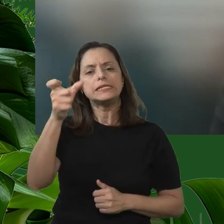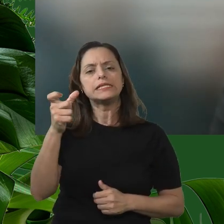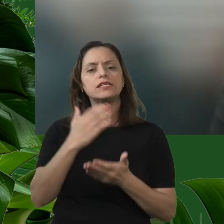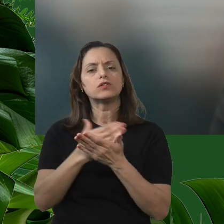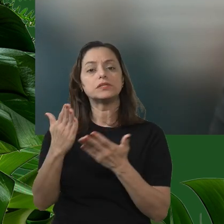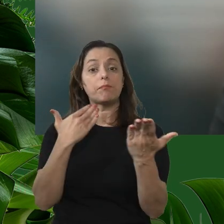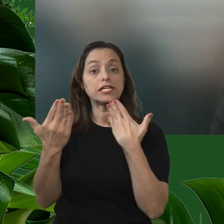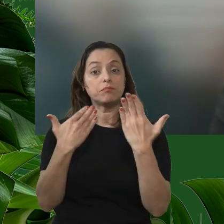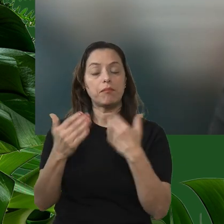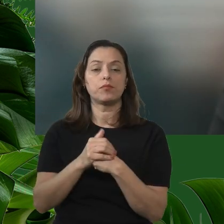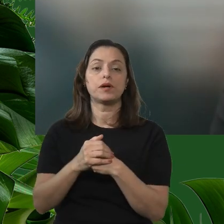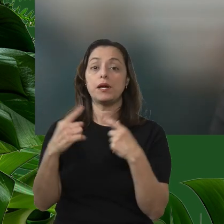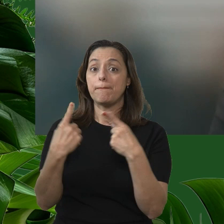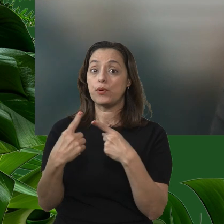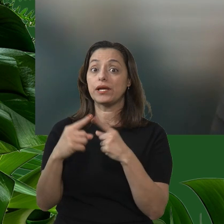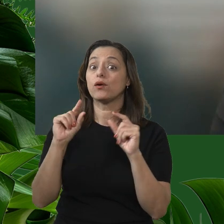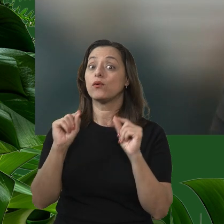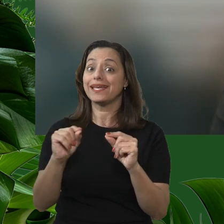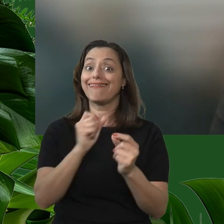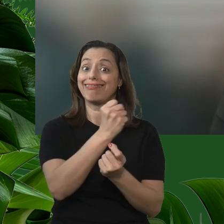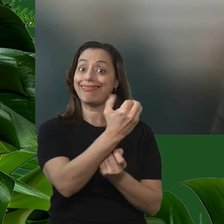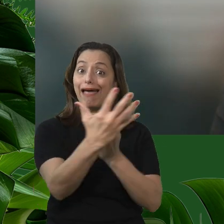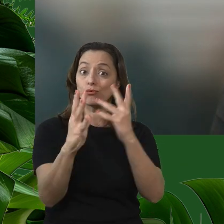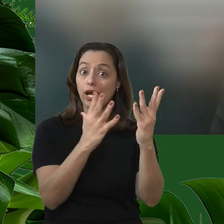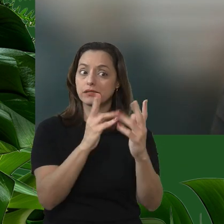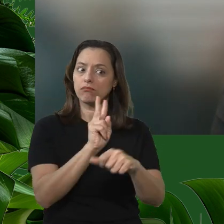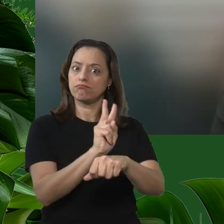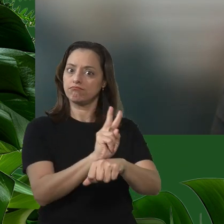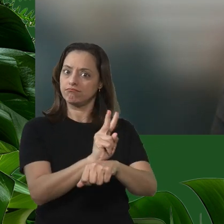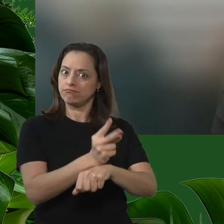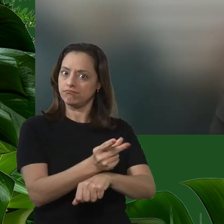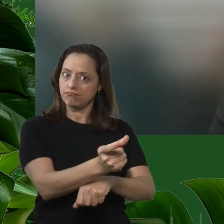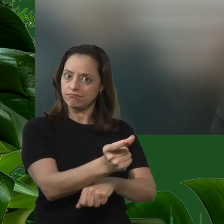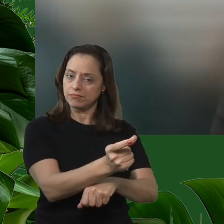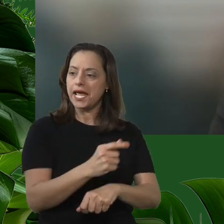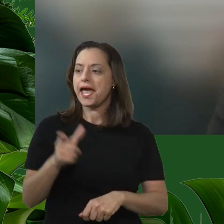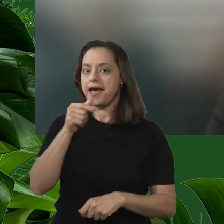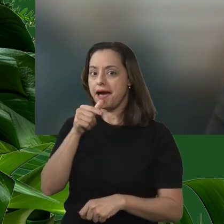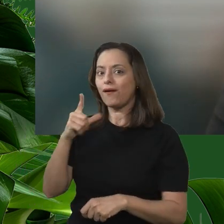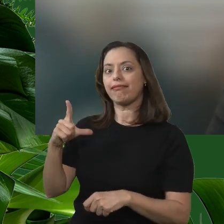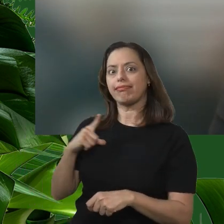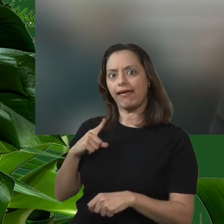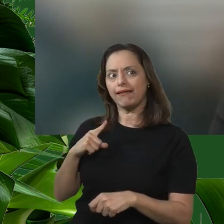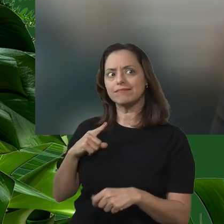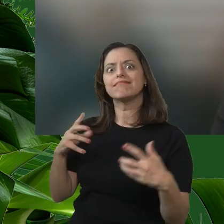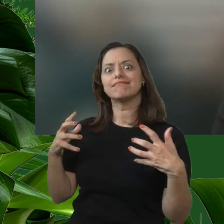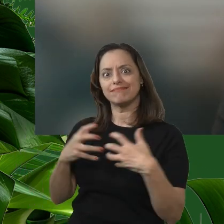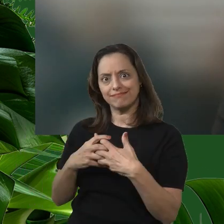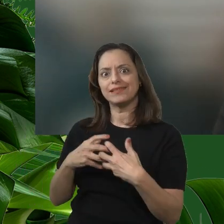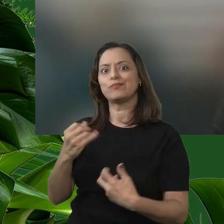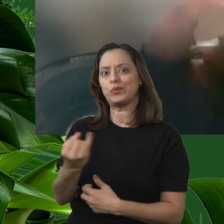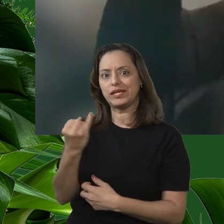né, conservação da natureza e produção de água, qualidade e disponibilidade de água, né? Então, a gente costuma dizer que